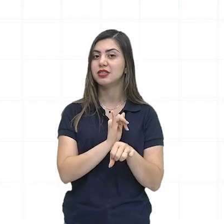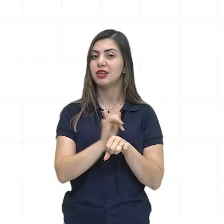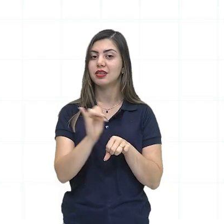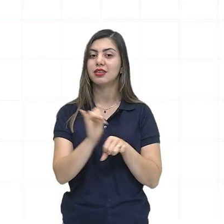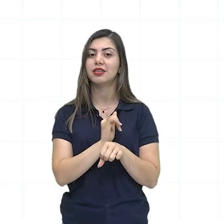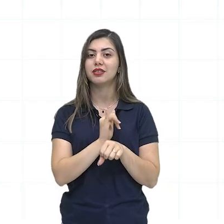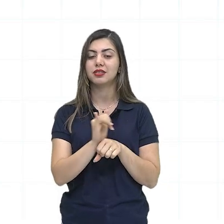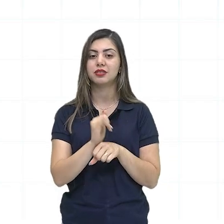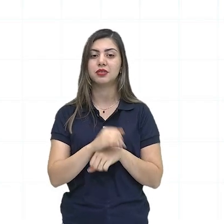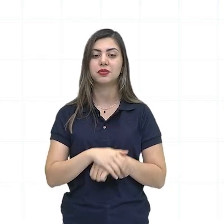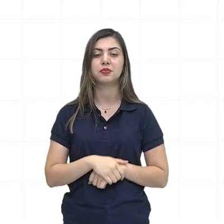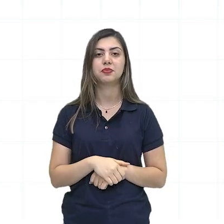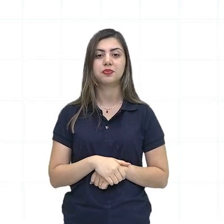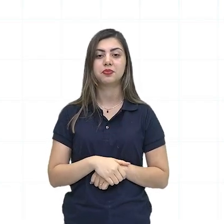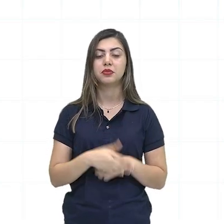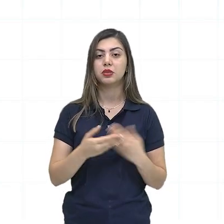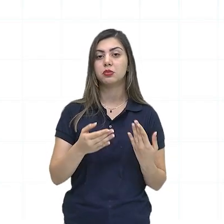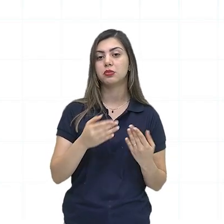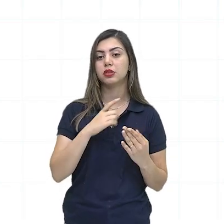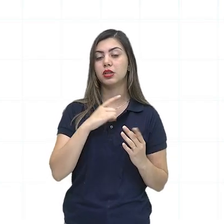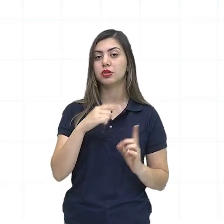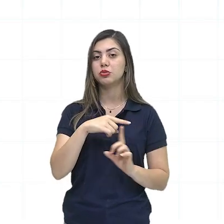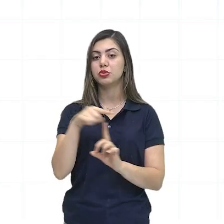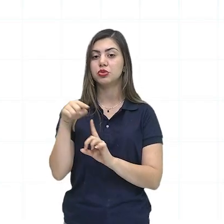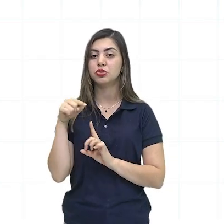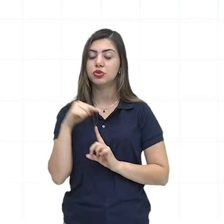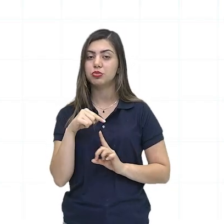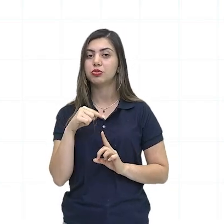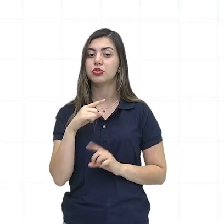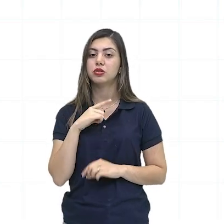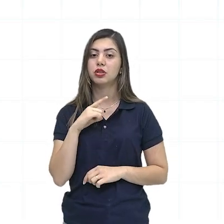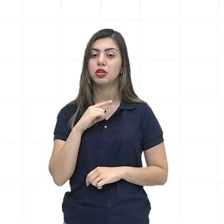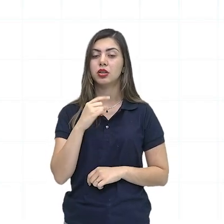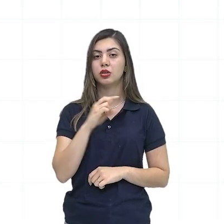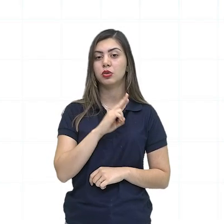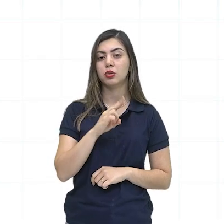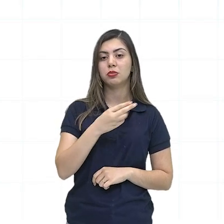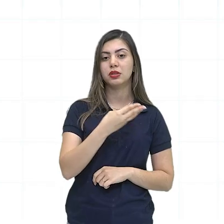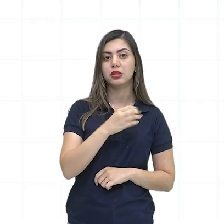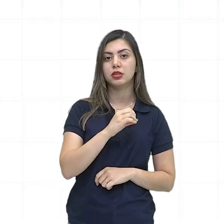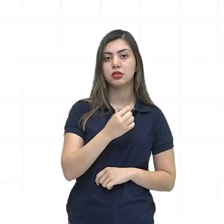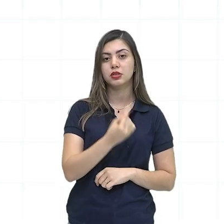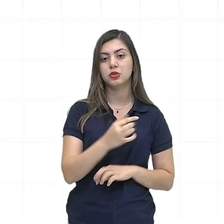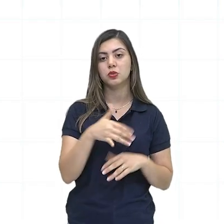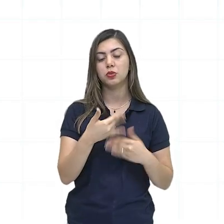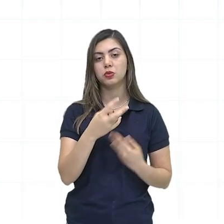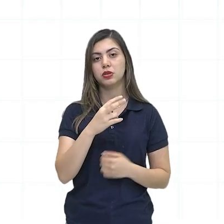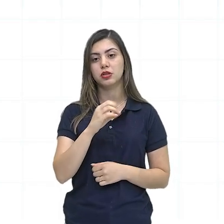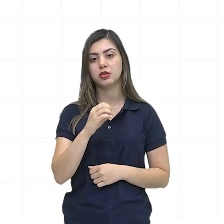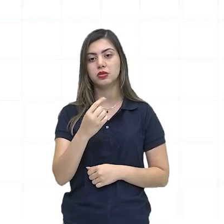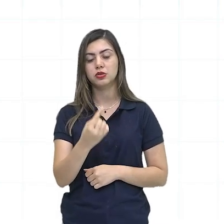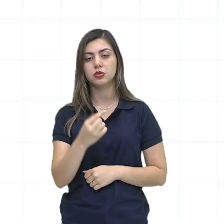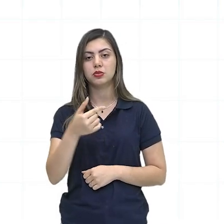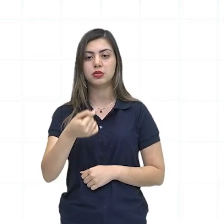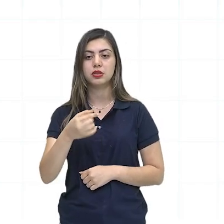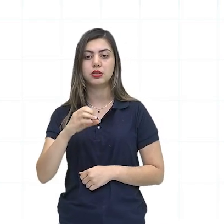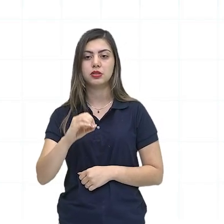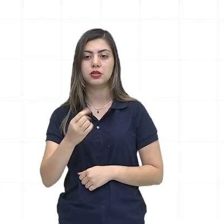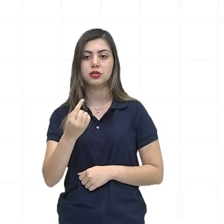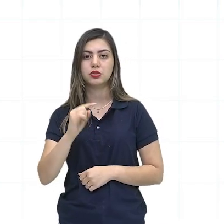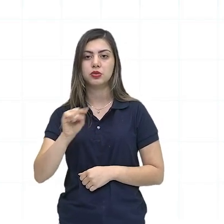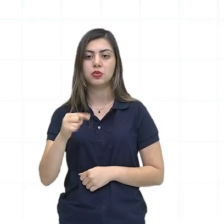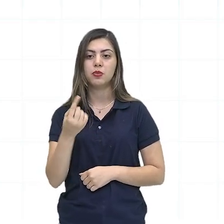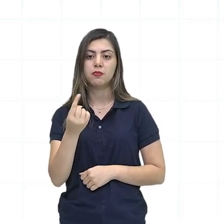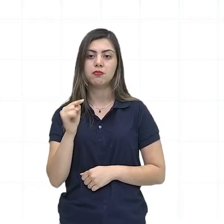Nós temos aí modalidades que são chamadas de 301, 501, 701